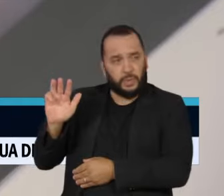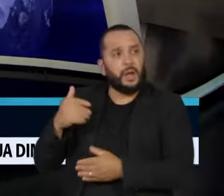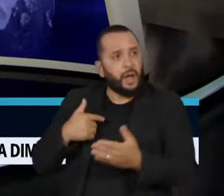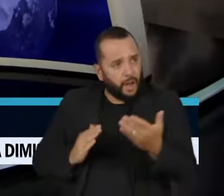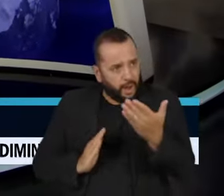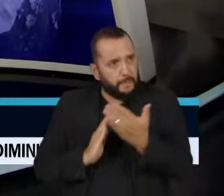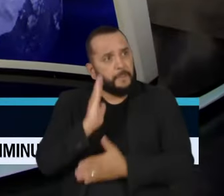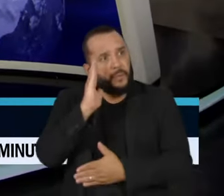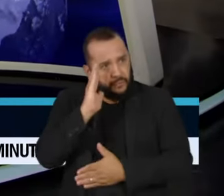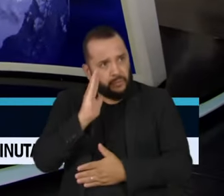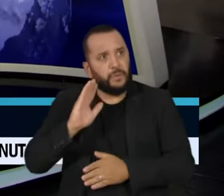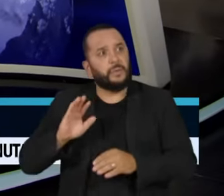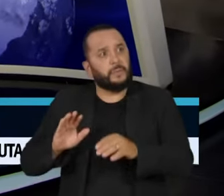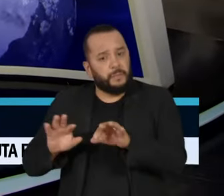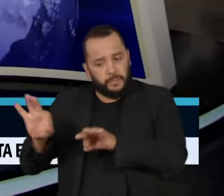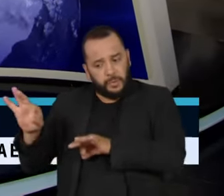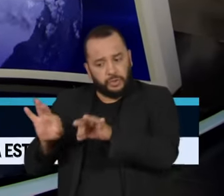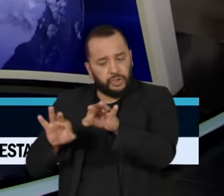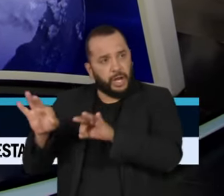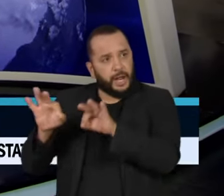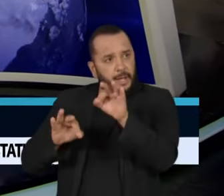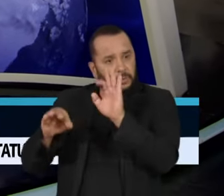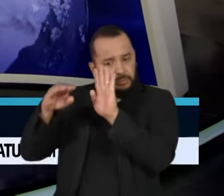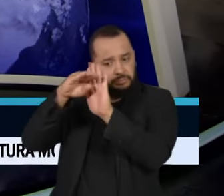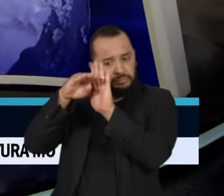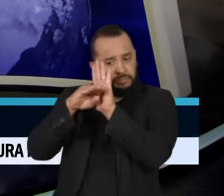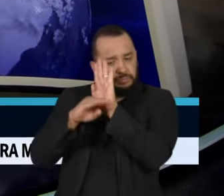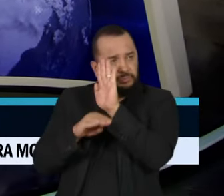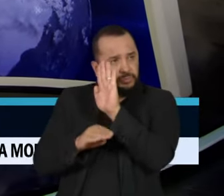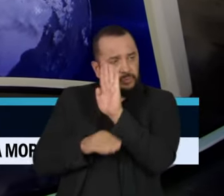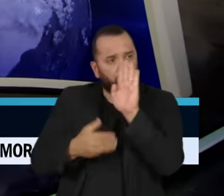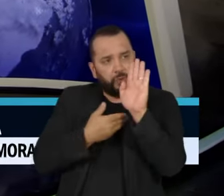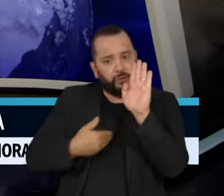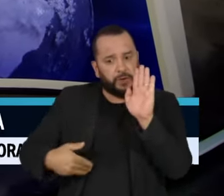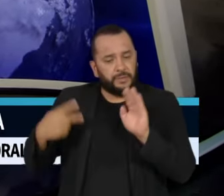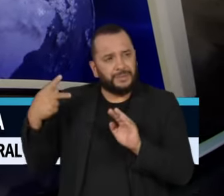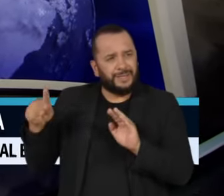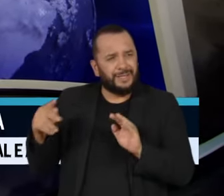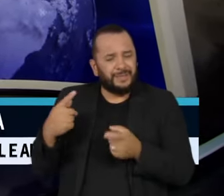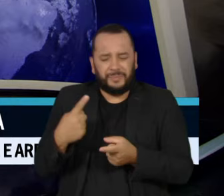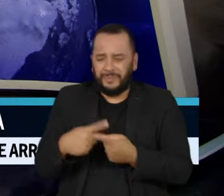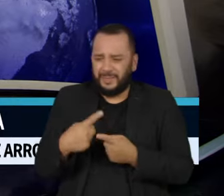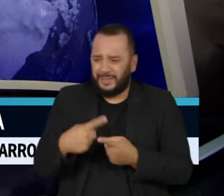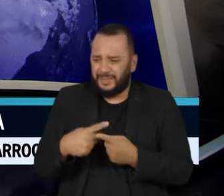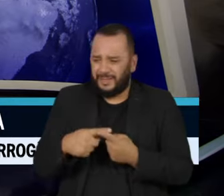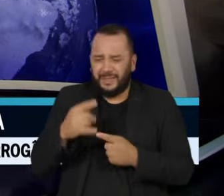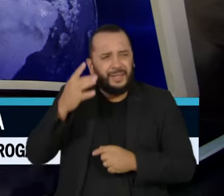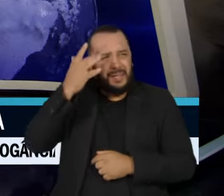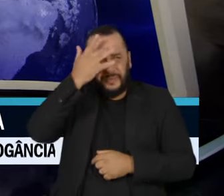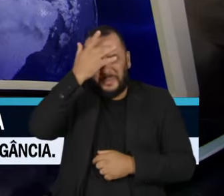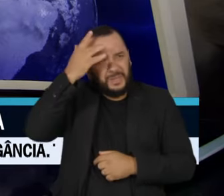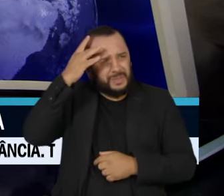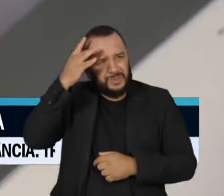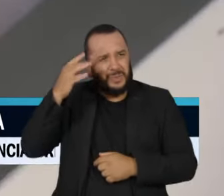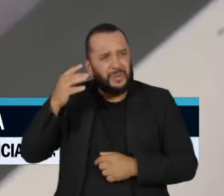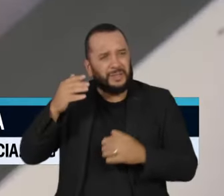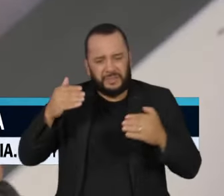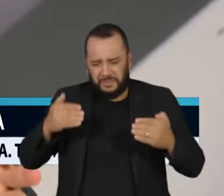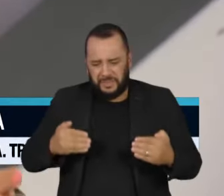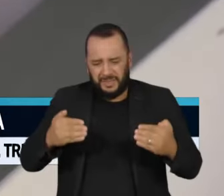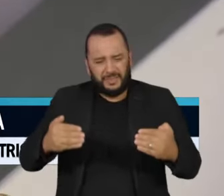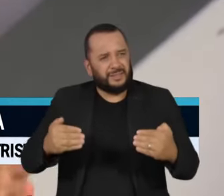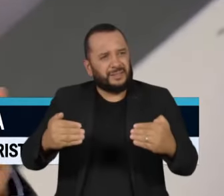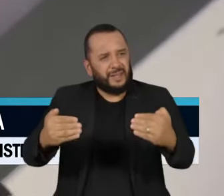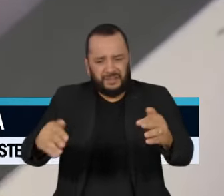dele, porque é tão dispare a composição do ministério, com pessoas de origens tão diferentes, que tem que